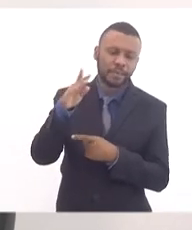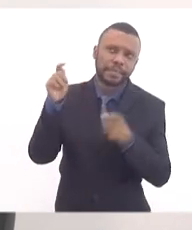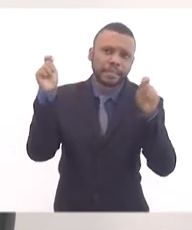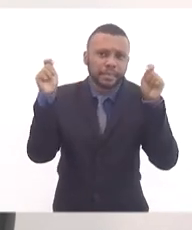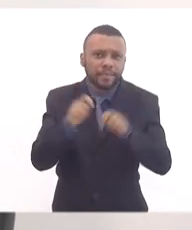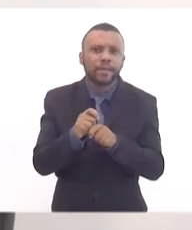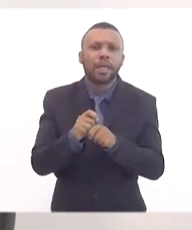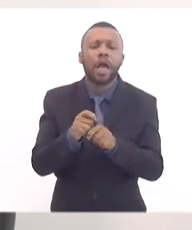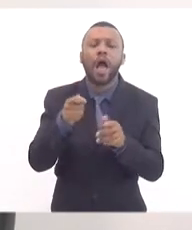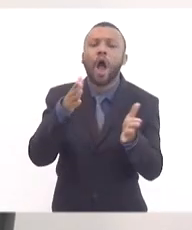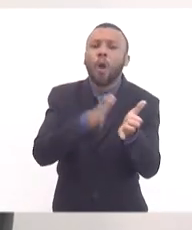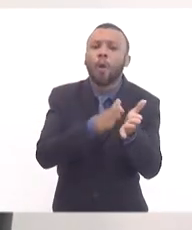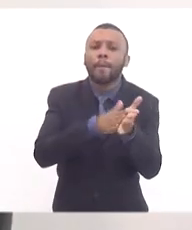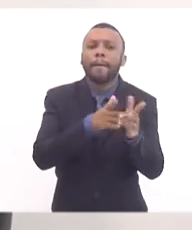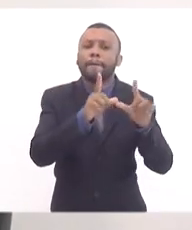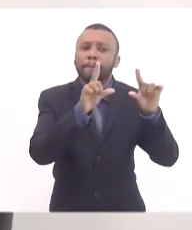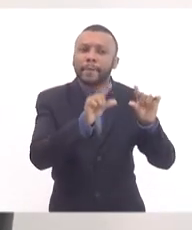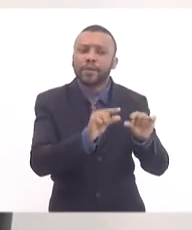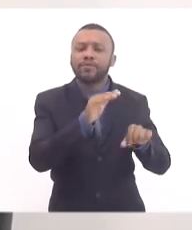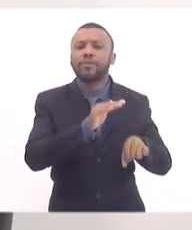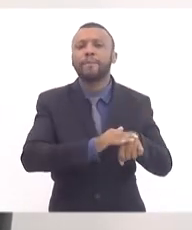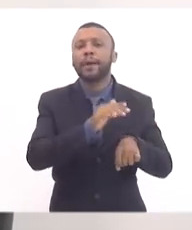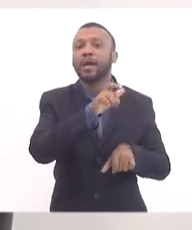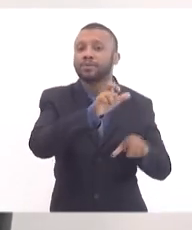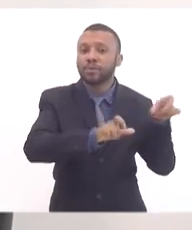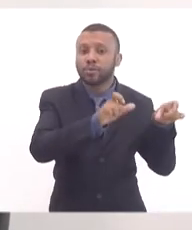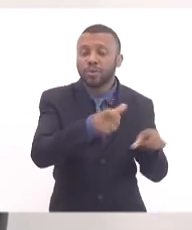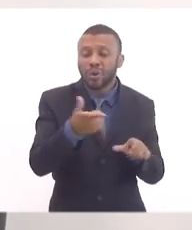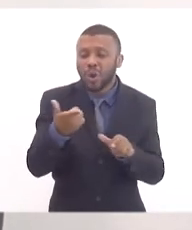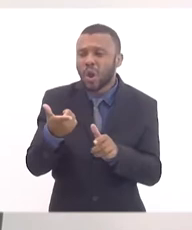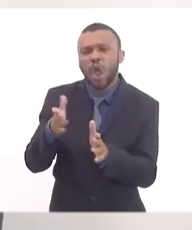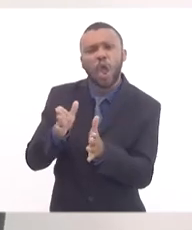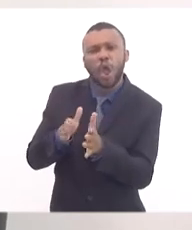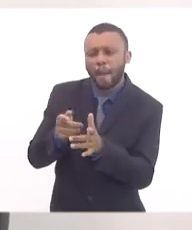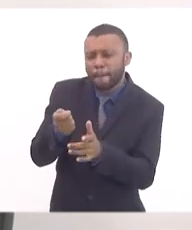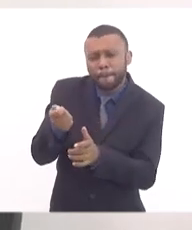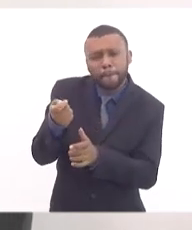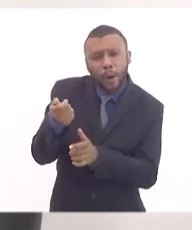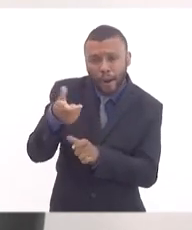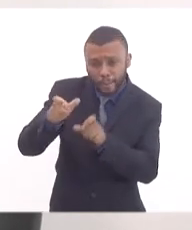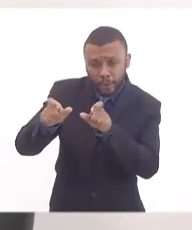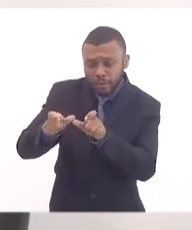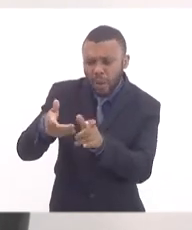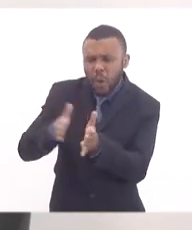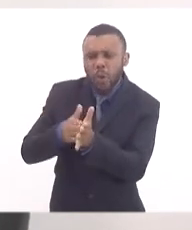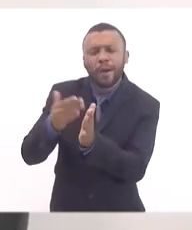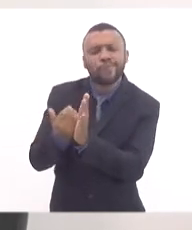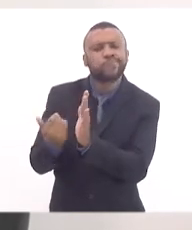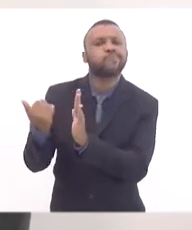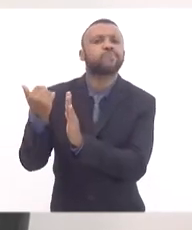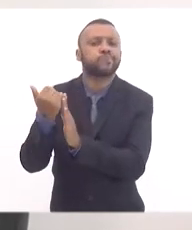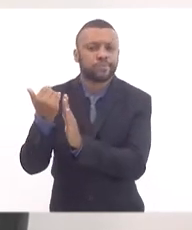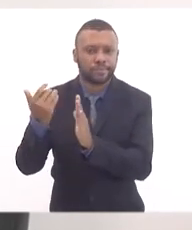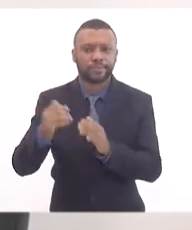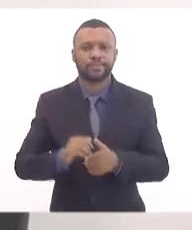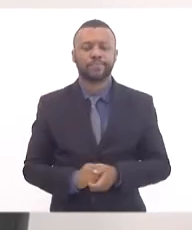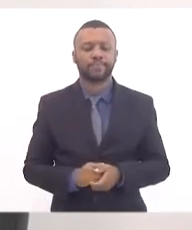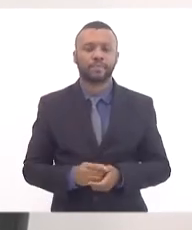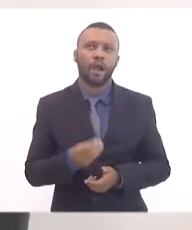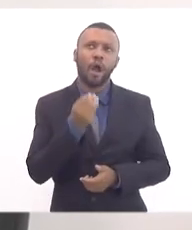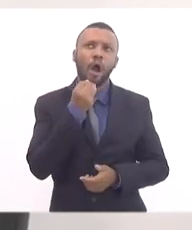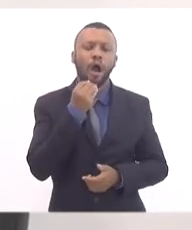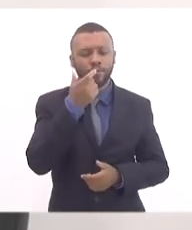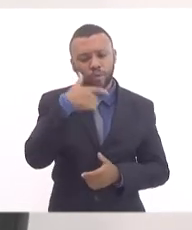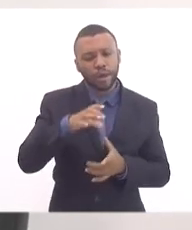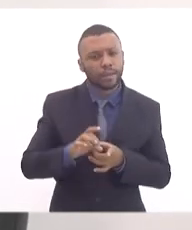cobrar menos de mais gente e não cobrar muito de pouca gente é obviamente que enquanto a